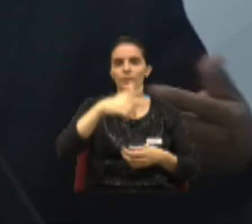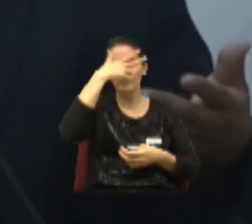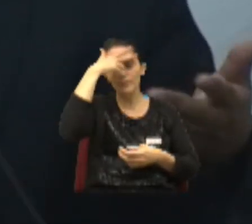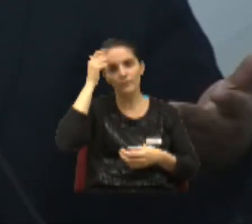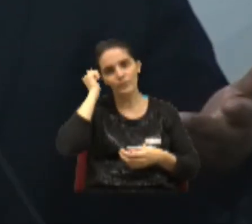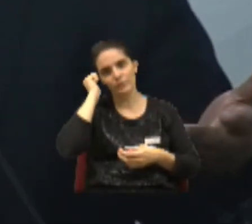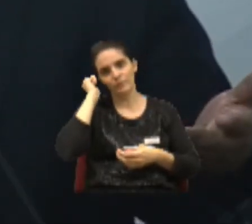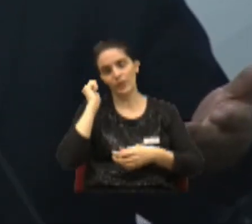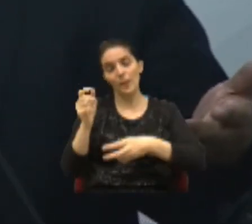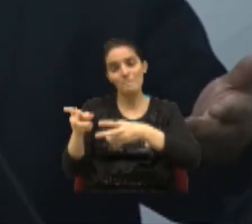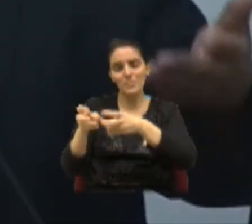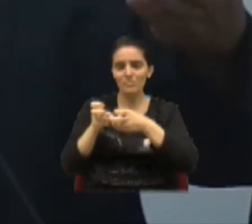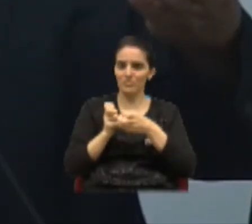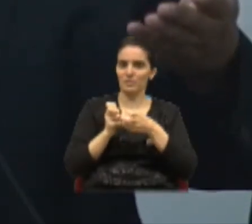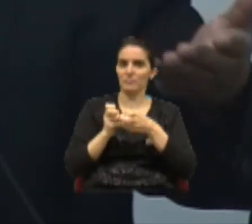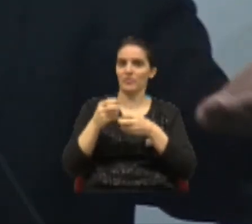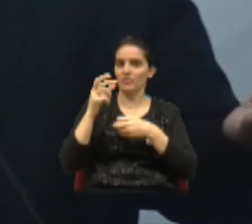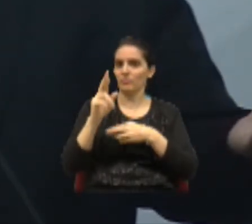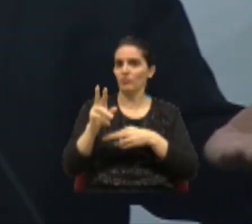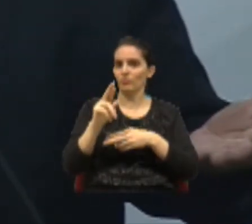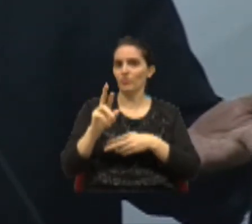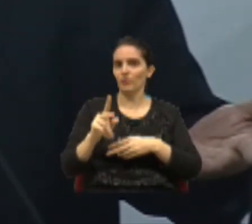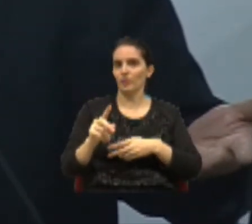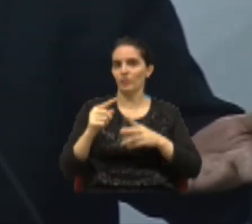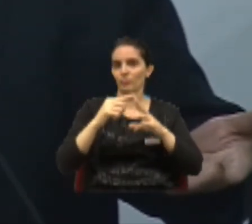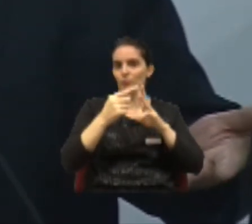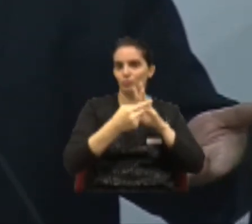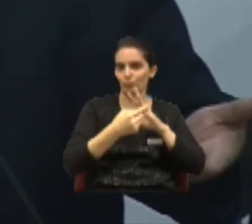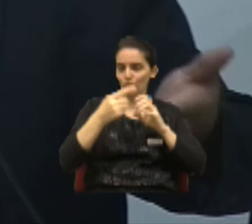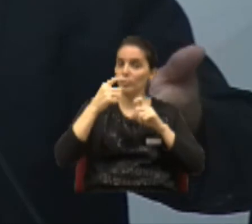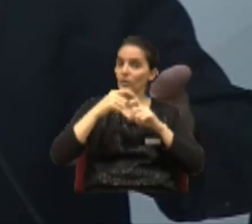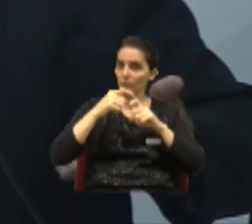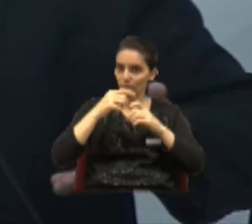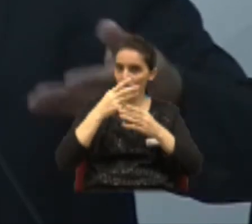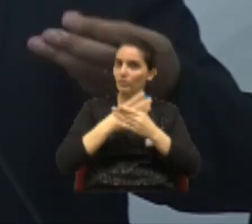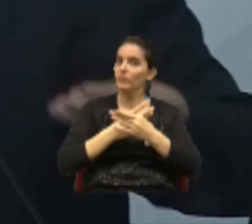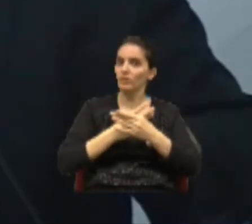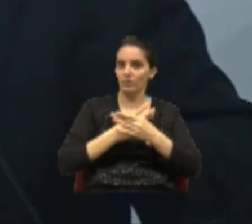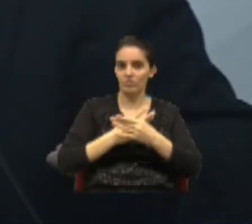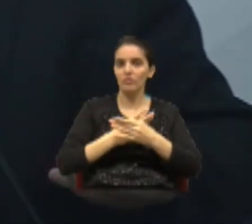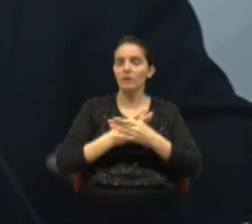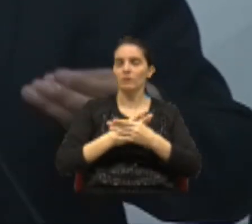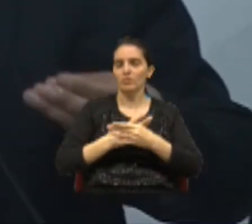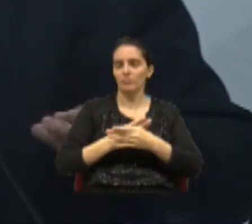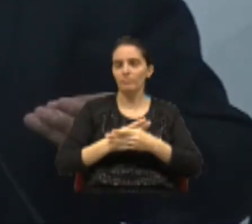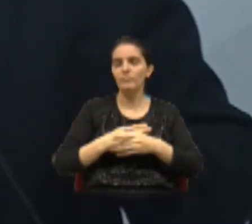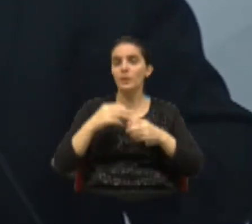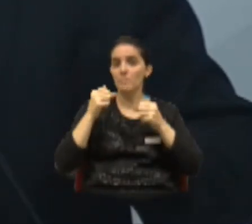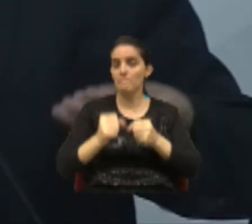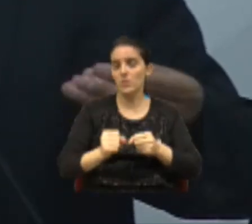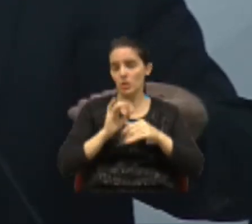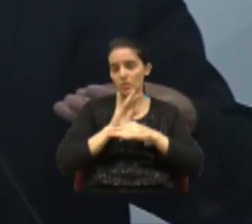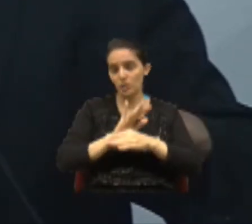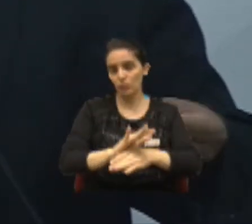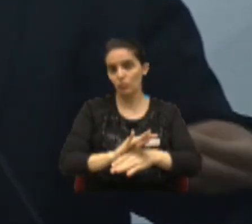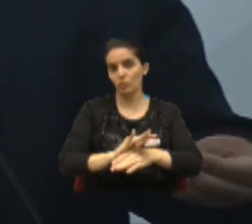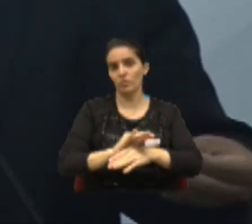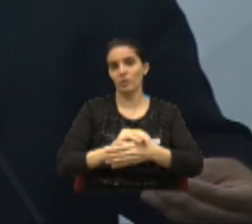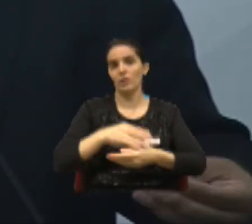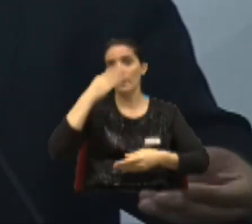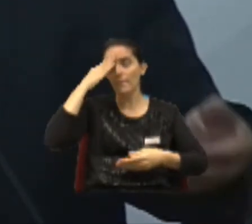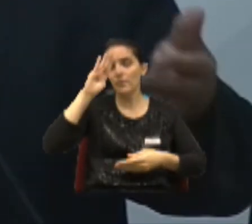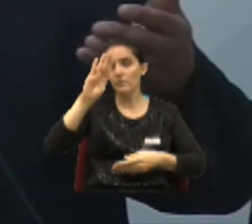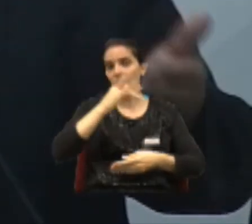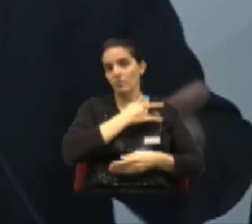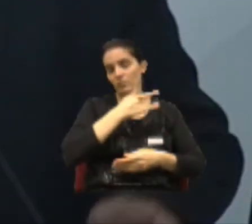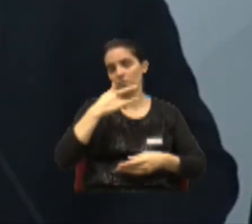tem um olhar diferenciado, principalmente para os três médicos que estão aqui, que eu sei que tem muito a acrescentar, principalmente para a saúde da